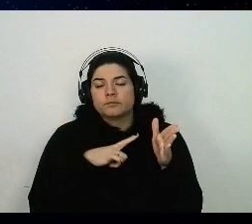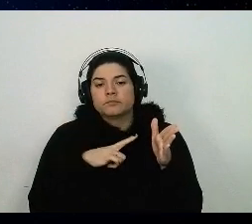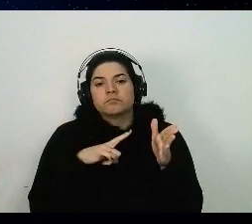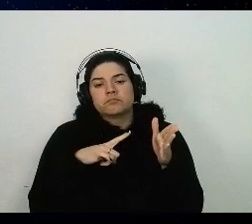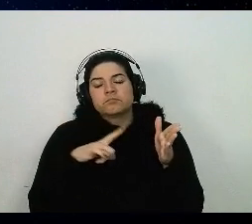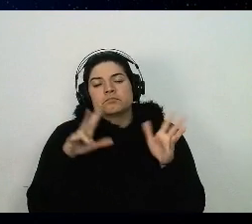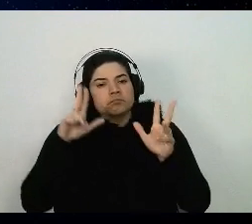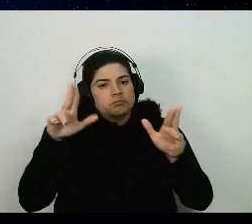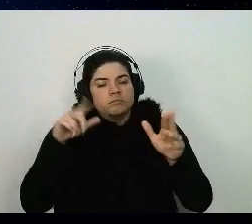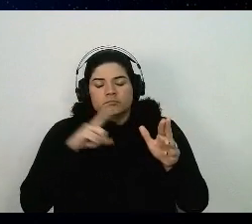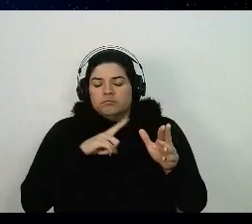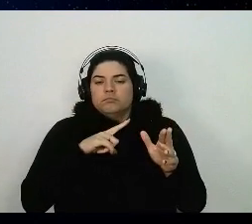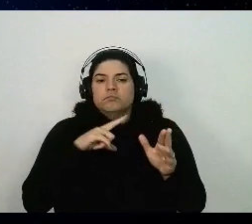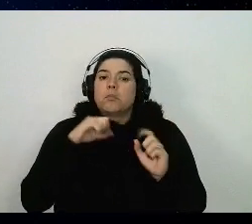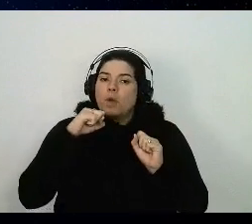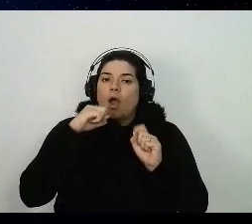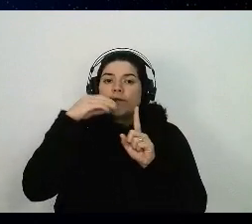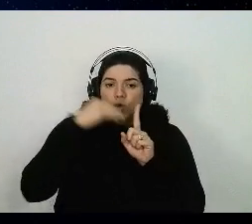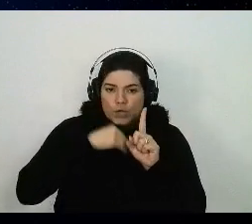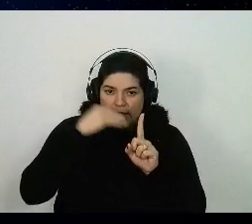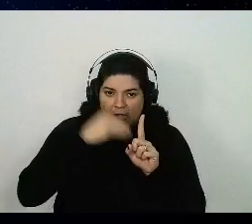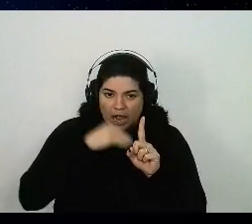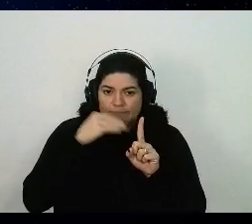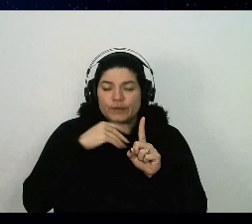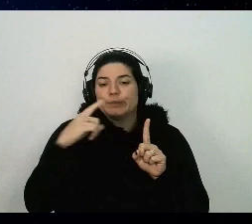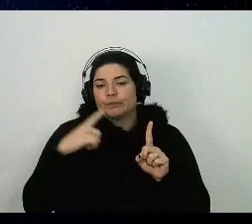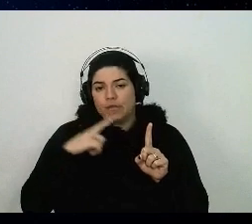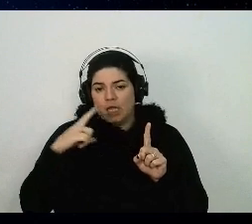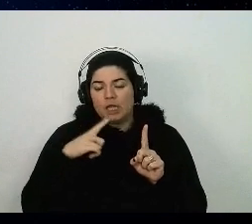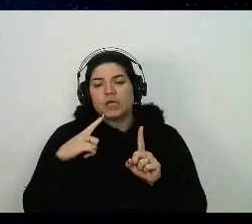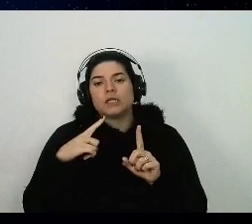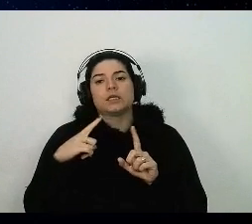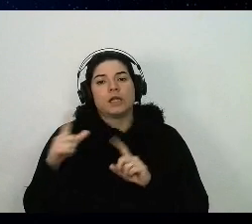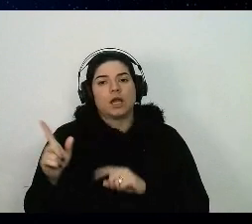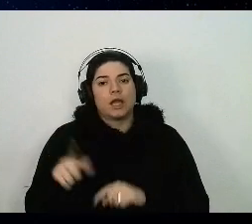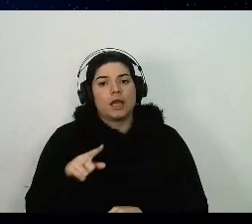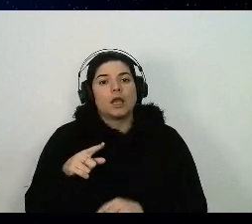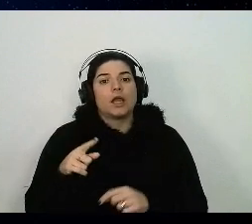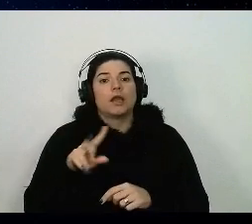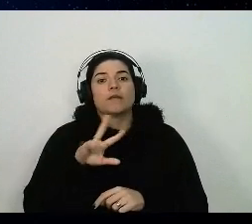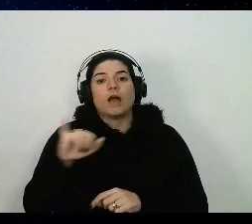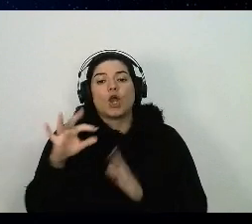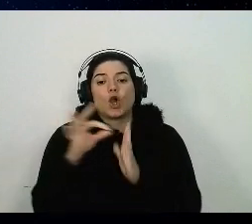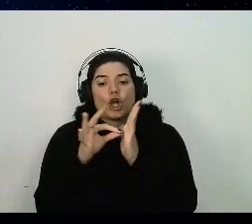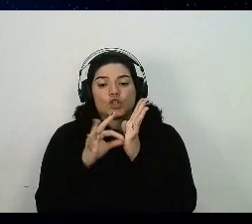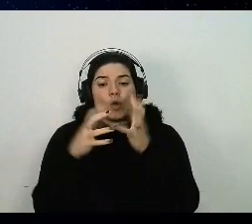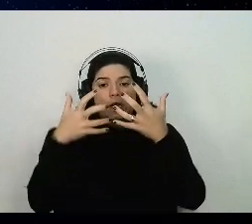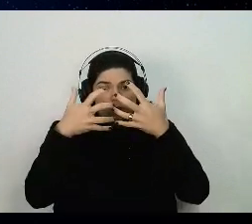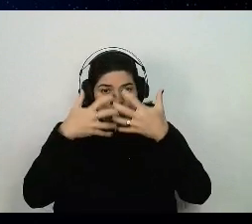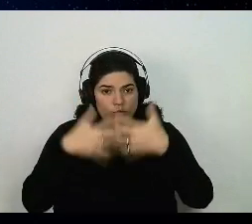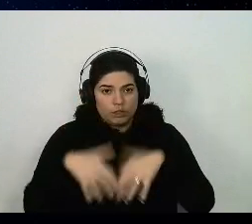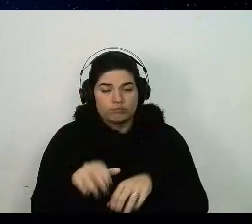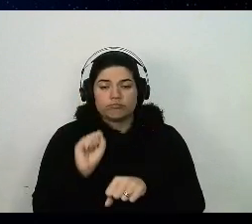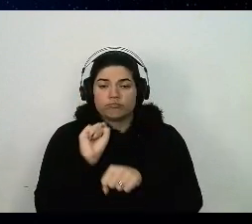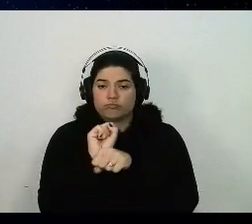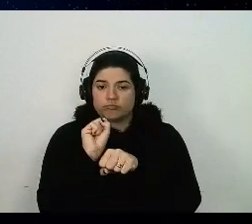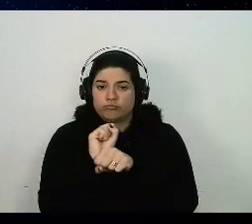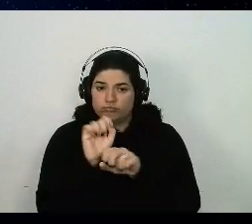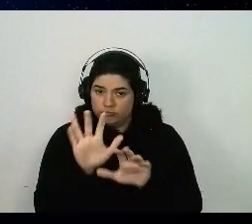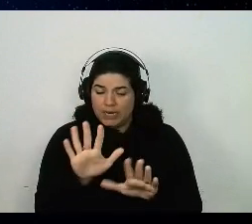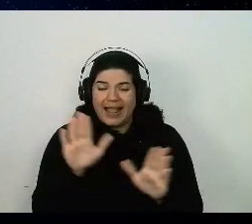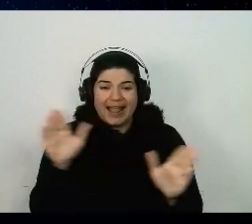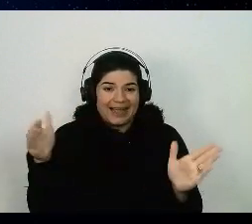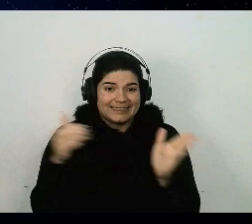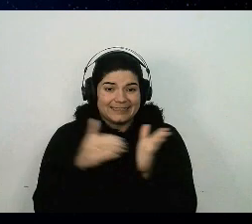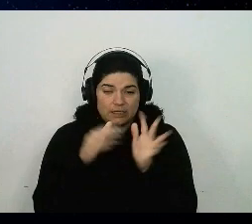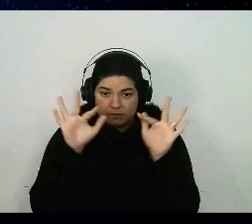esteja vulnerável essa vulnerabilidade, ele vai executar aquele código. Então, eu vou deixar aqui escutando, né? E quando ele chegar lá no final